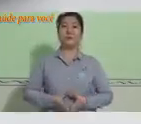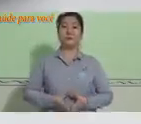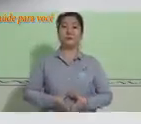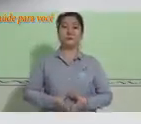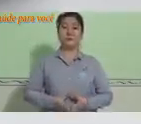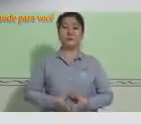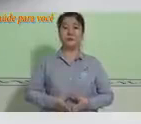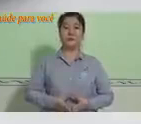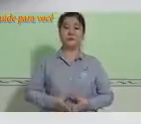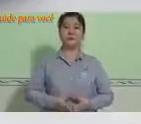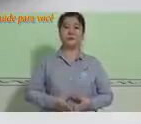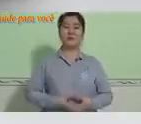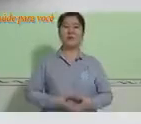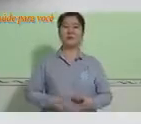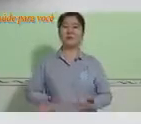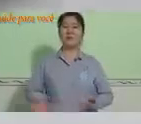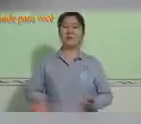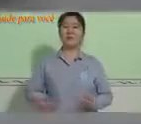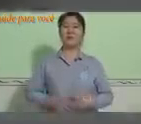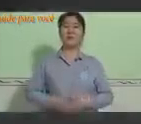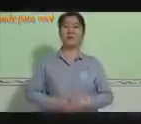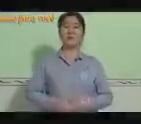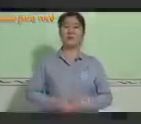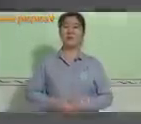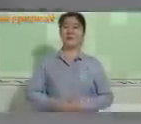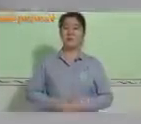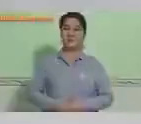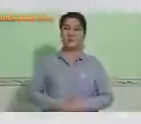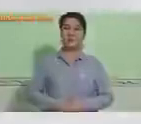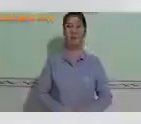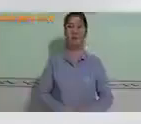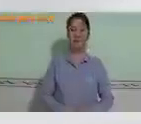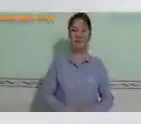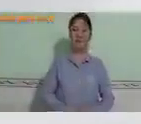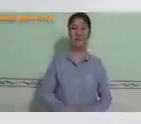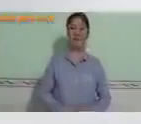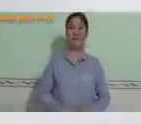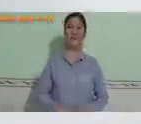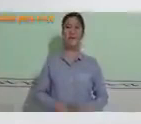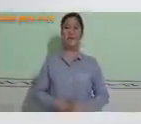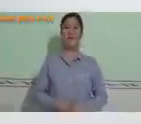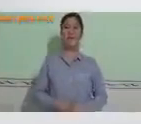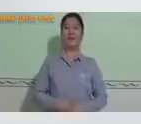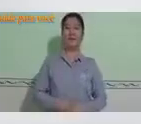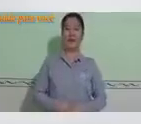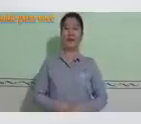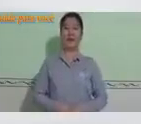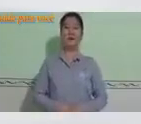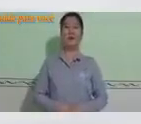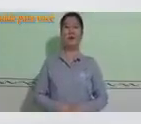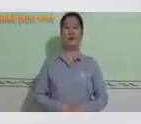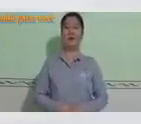vírgula, e podem incluir dois pontos: sensação de areia nos olhos, ponto e vírgula, olhos vermelhos, ponto e vírgula, pálpebras